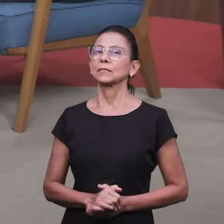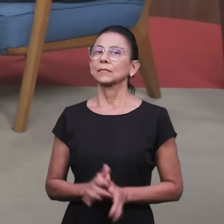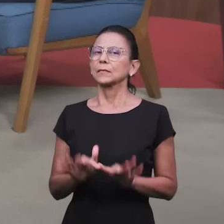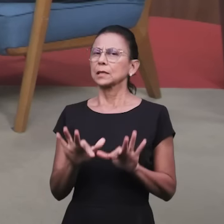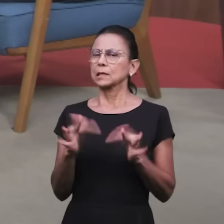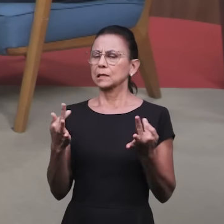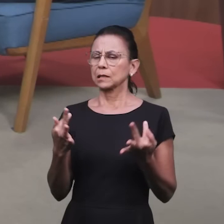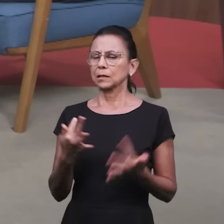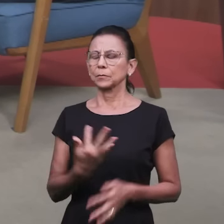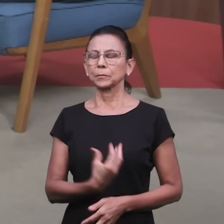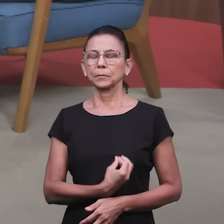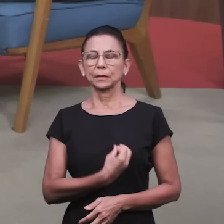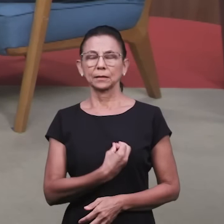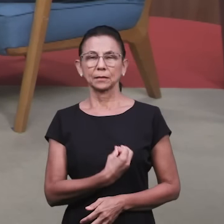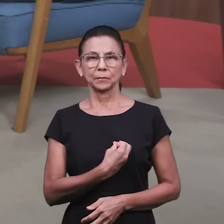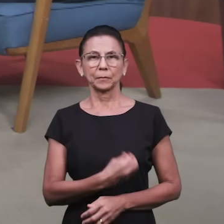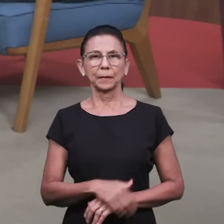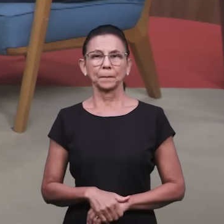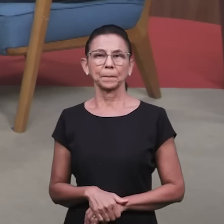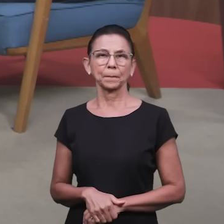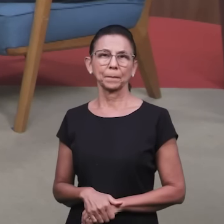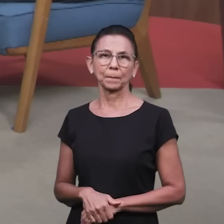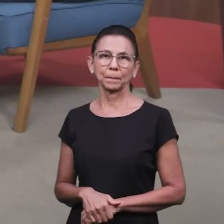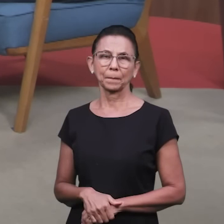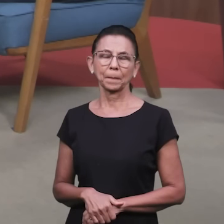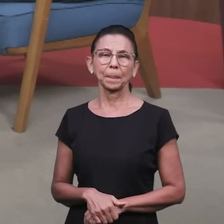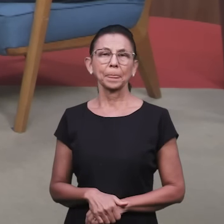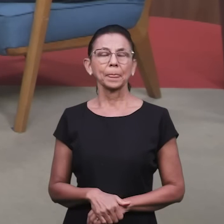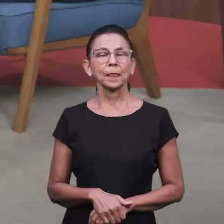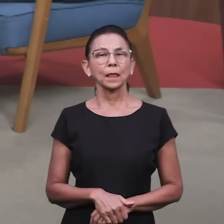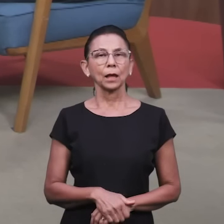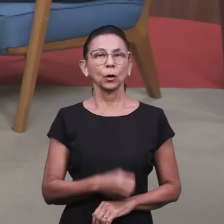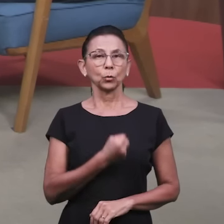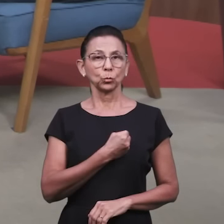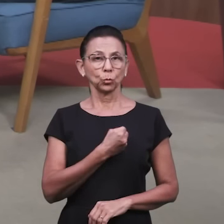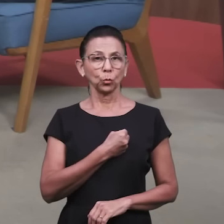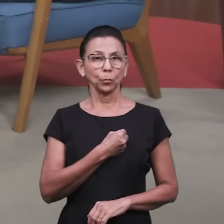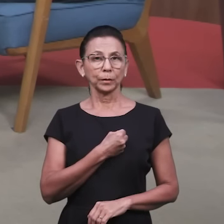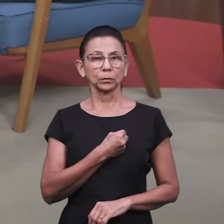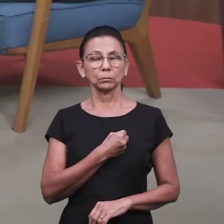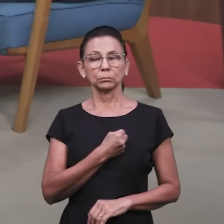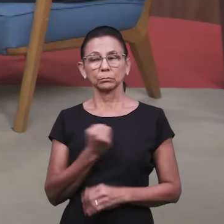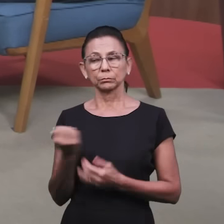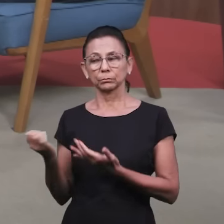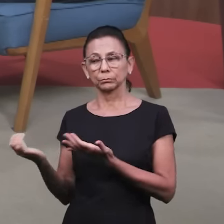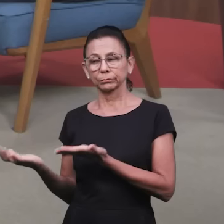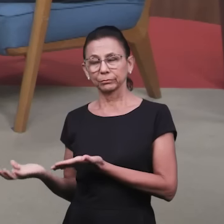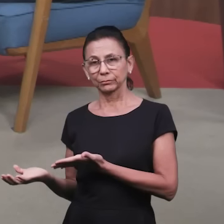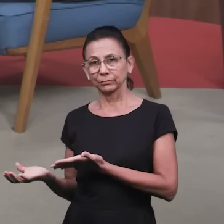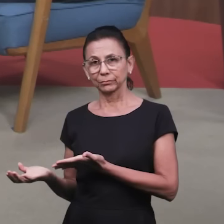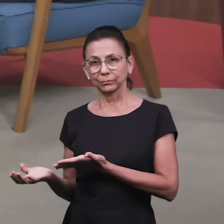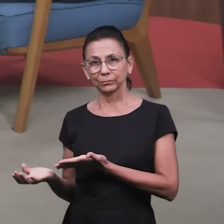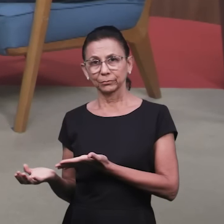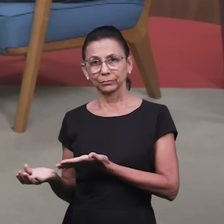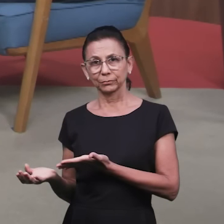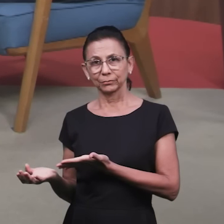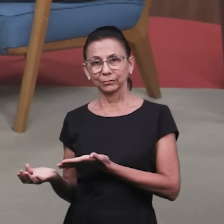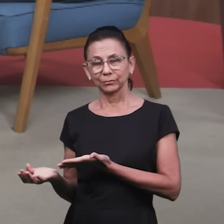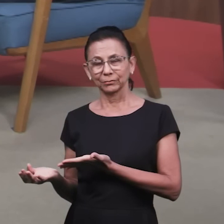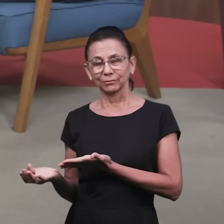é simples você participar. Você vai ter que fazer apenas uma ligação. Essa ligação é gratuita. O número é esse que está aparecendo aí na